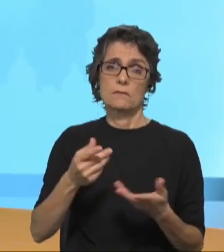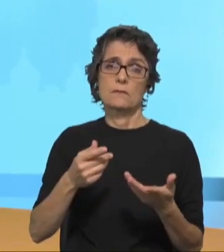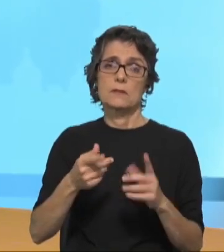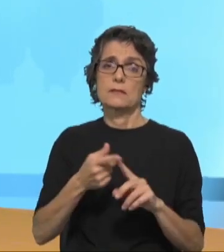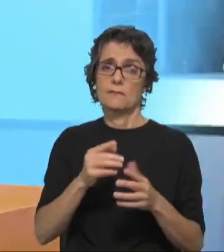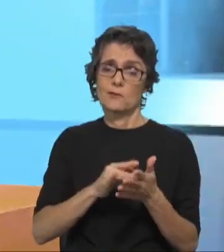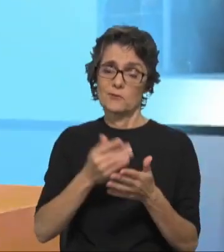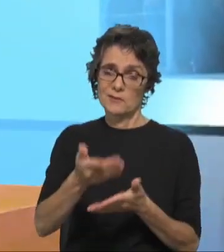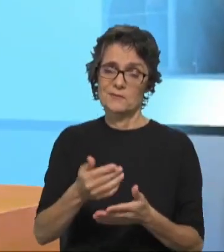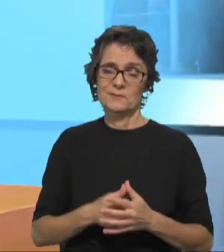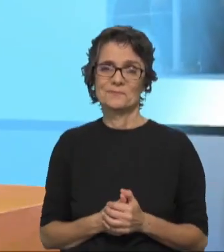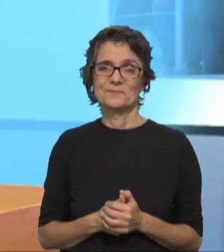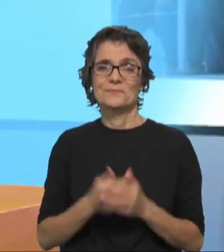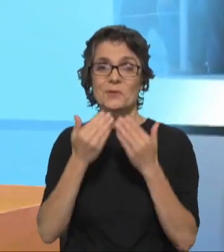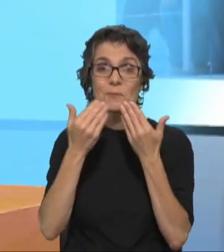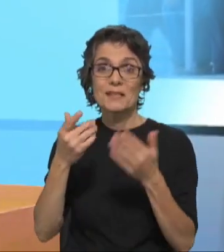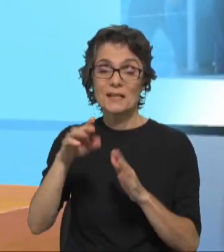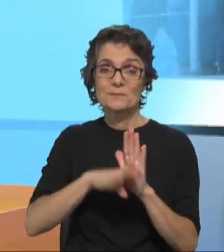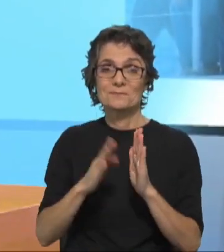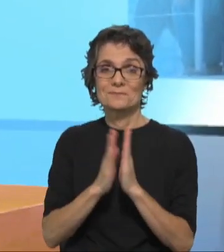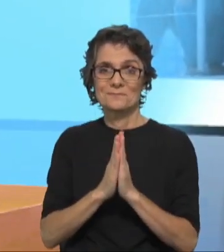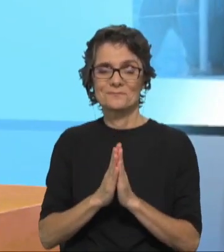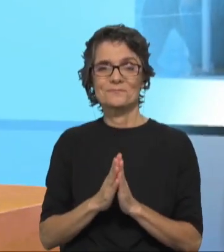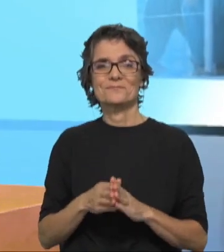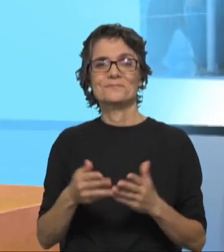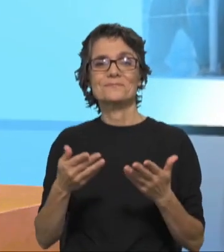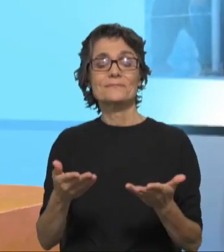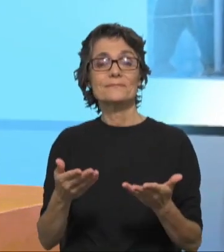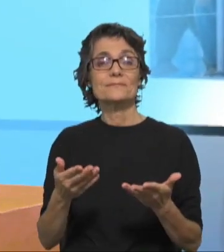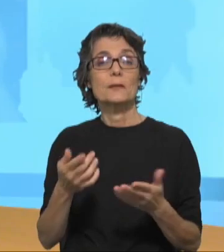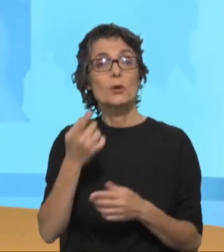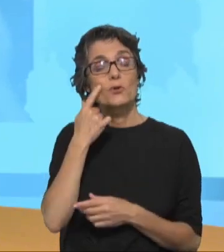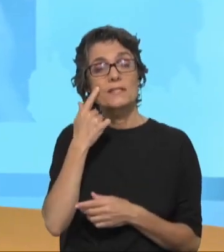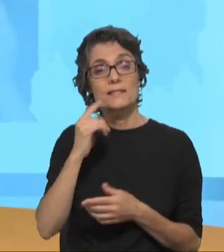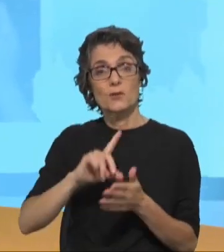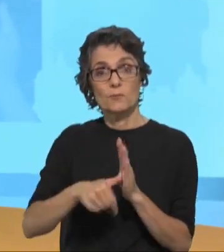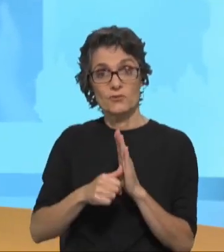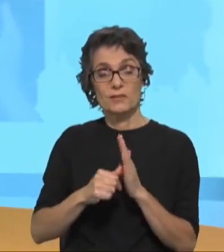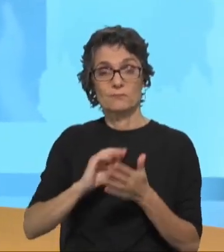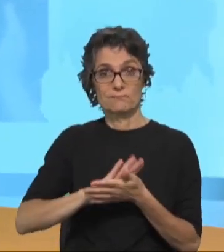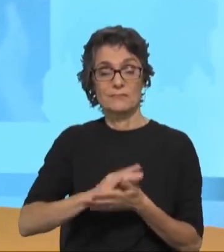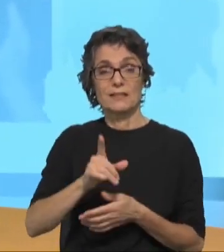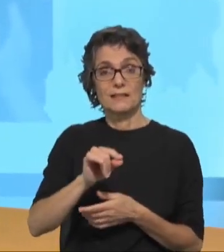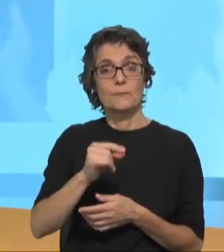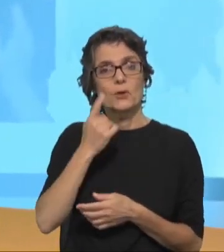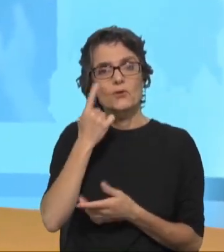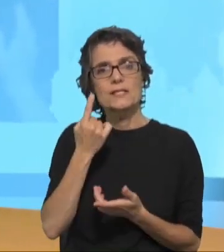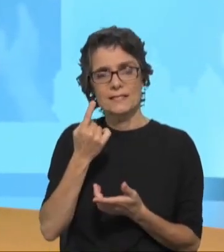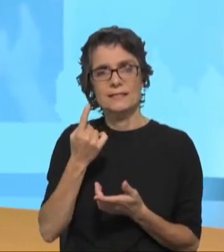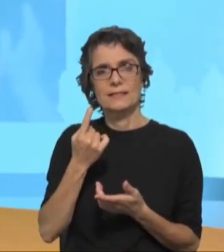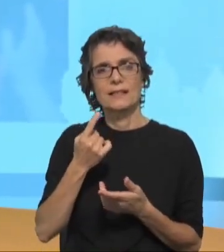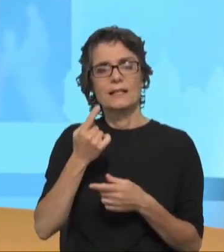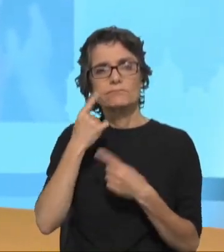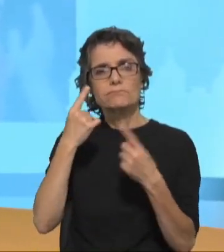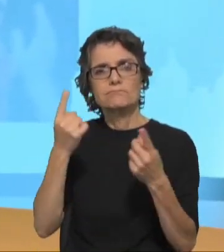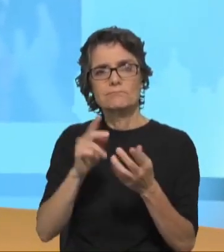muito obrigada por ter estado no programa Eclésia a dar-nos conta deste projeto da editora e a dar-nos conta também daquilo que são as edições